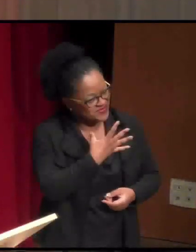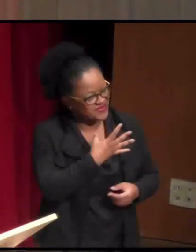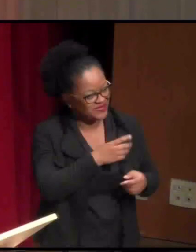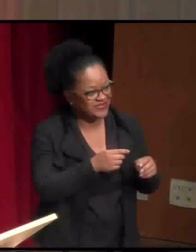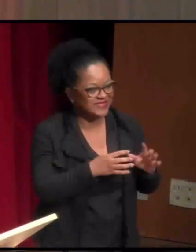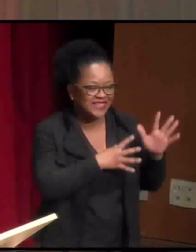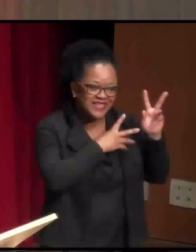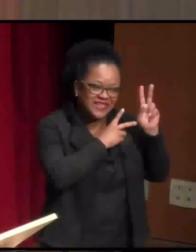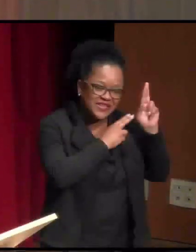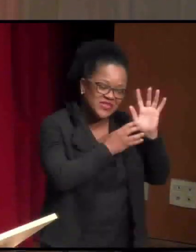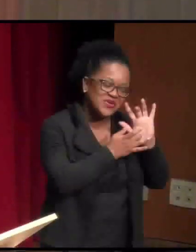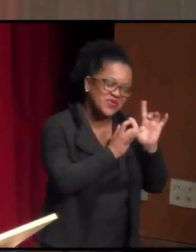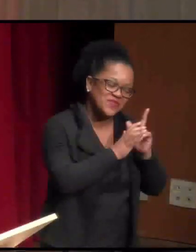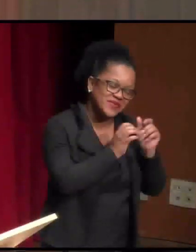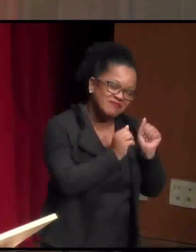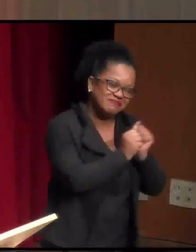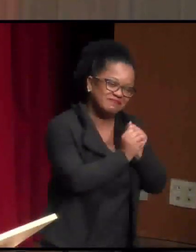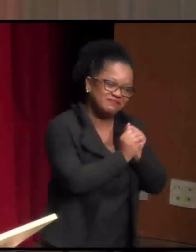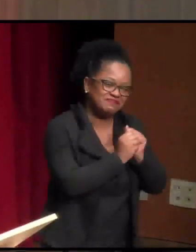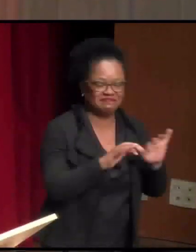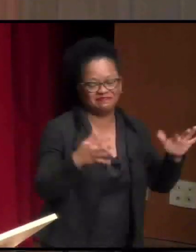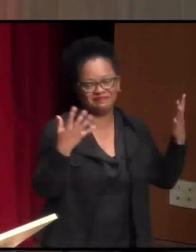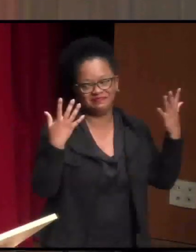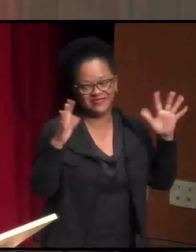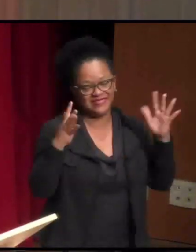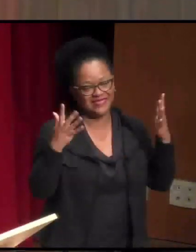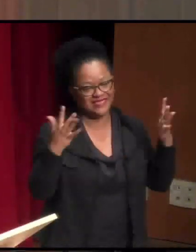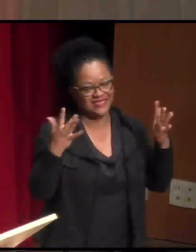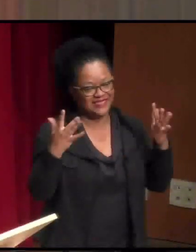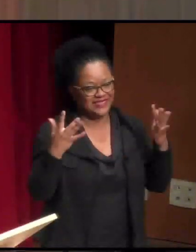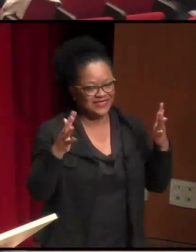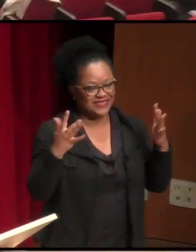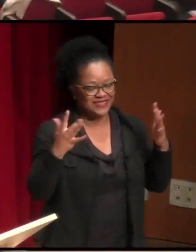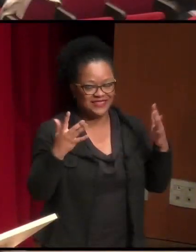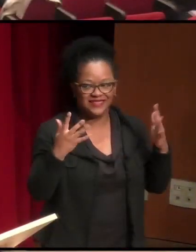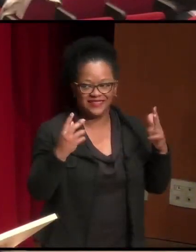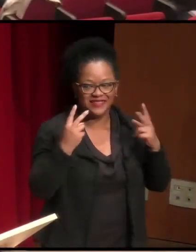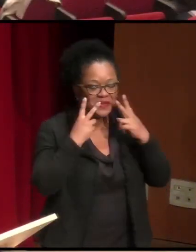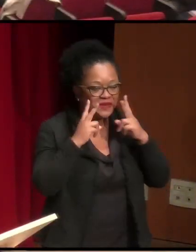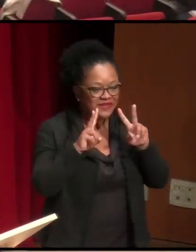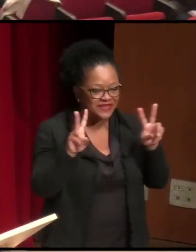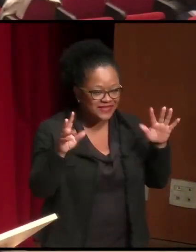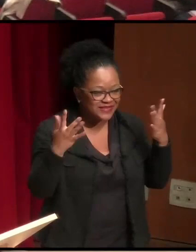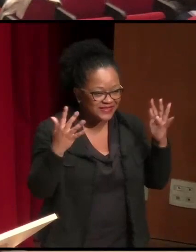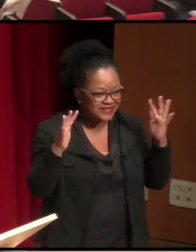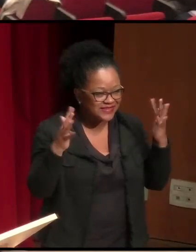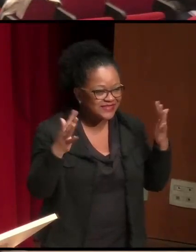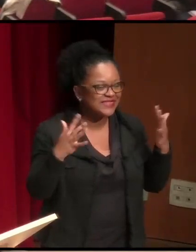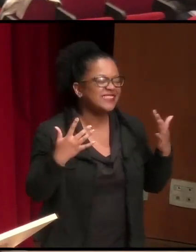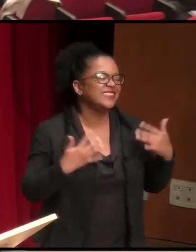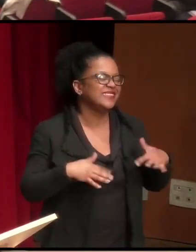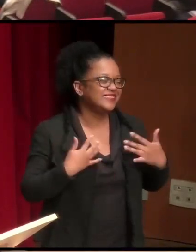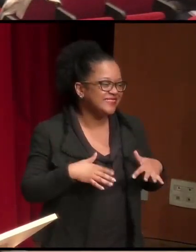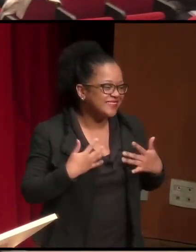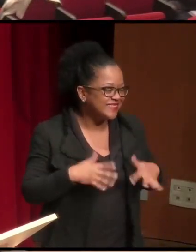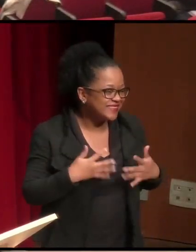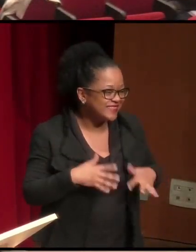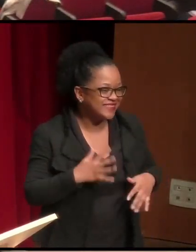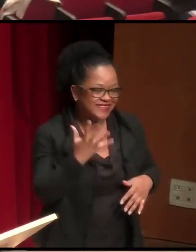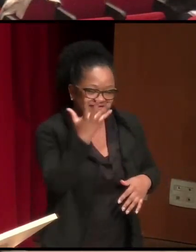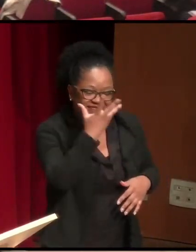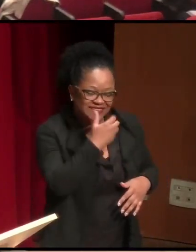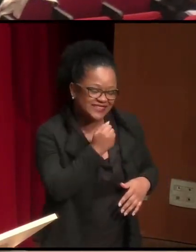Jesus. Muito bom. Gente, uma salva de palmas para o testemunho da Kari. Eu acho esse testemunho sensacional.